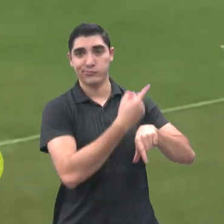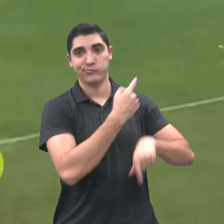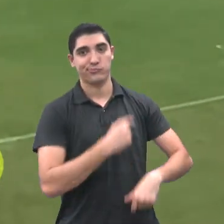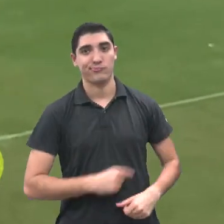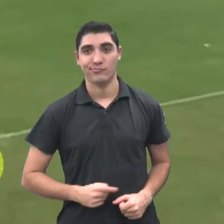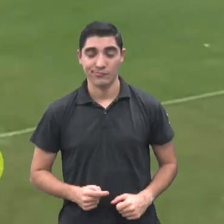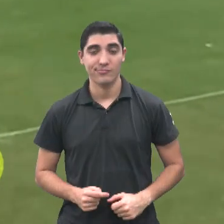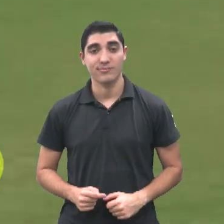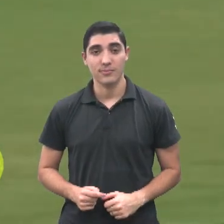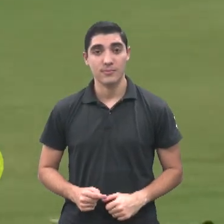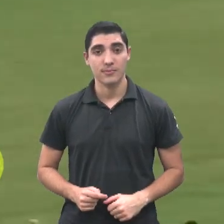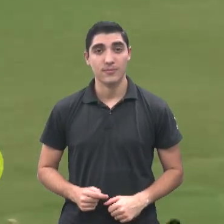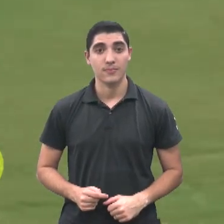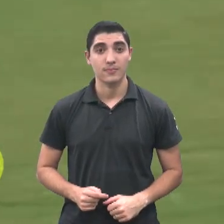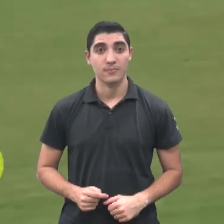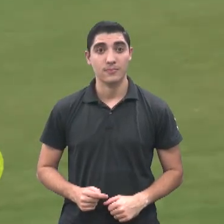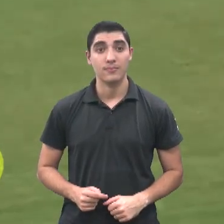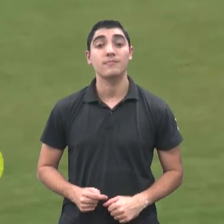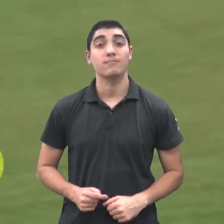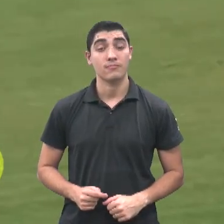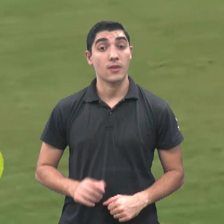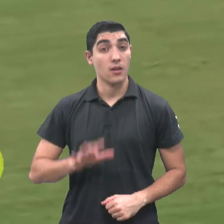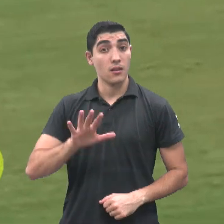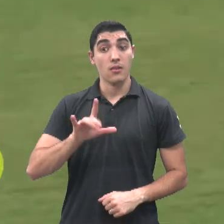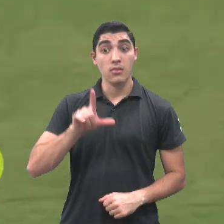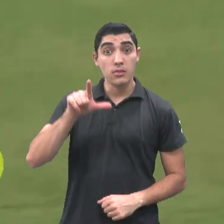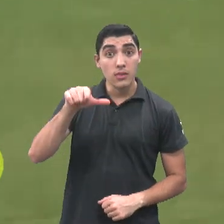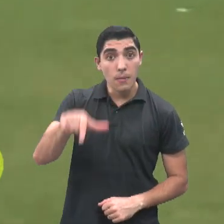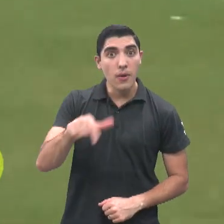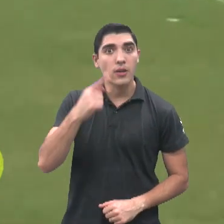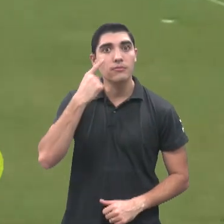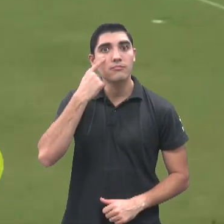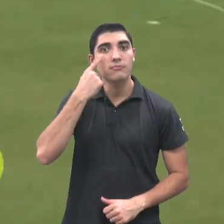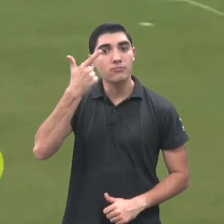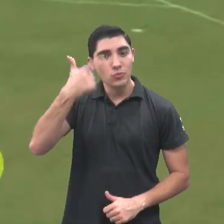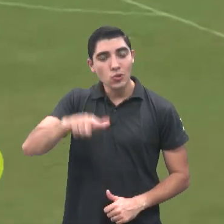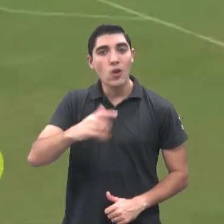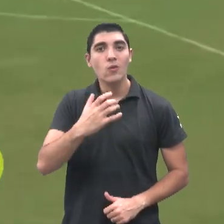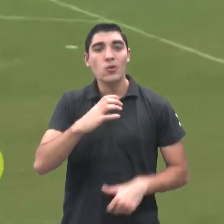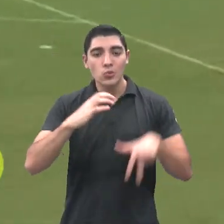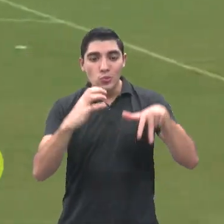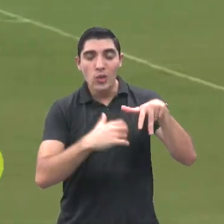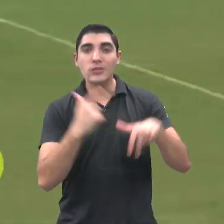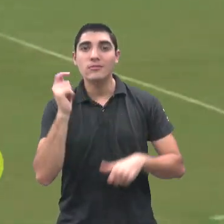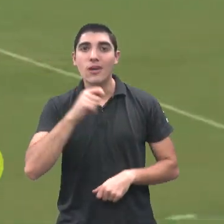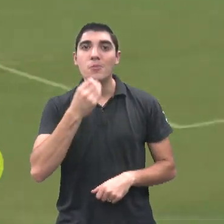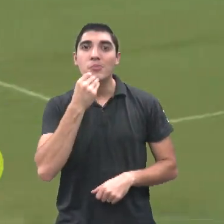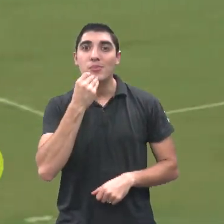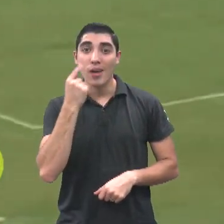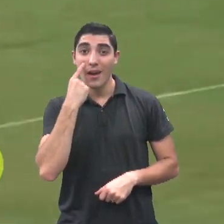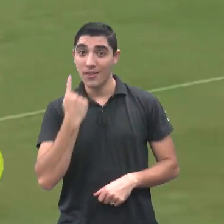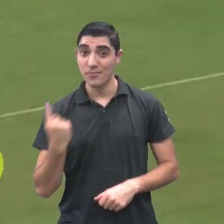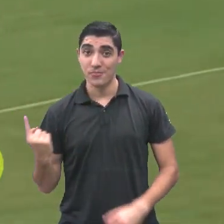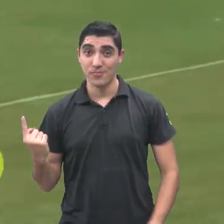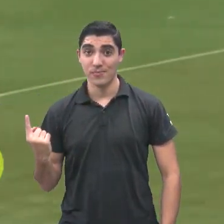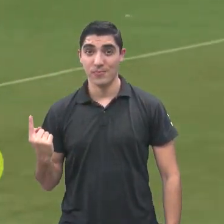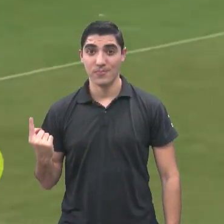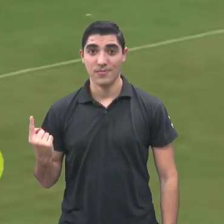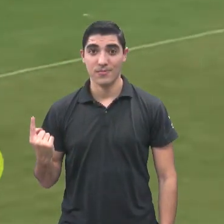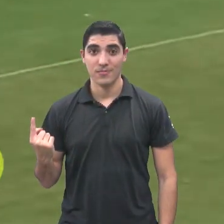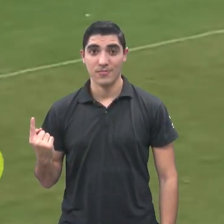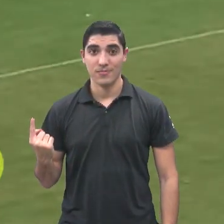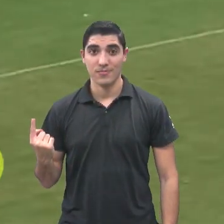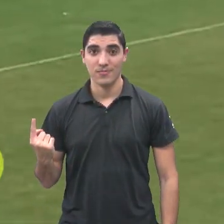Penapolense. Só que 1 minuto depois, o joseense veio de novo ao ataque. Kaique achou Júlio Tonella na linha de fundo,